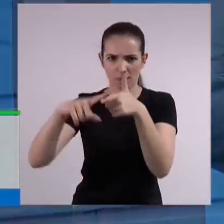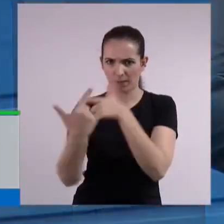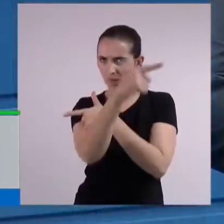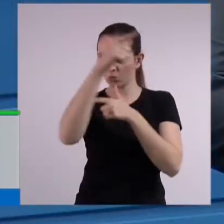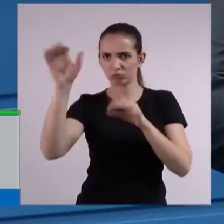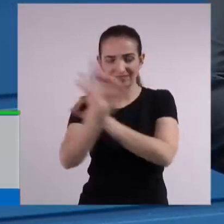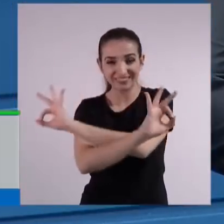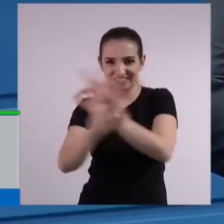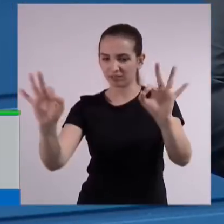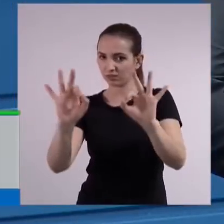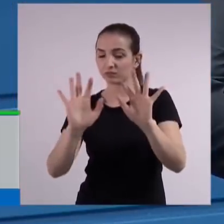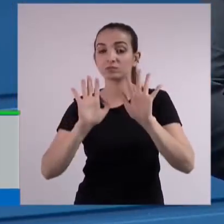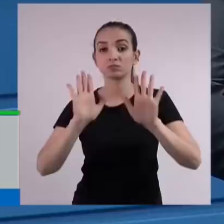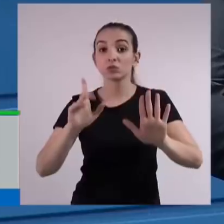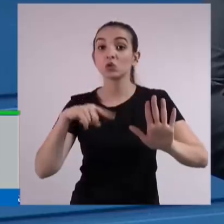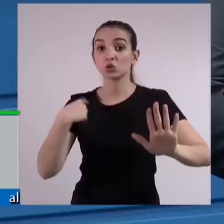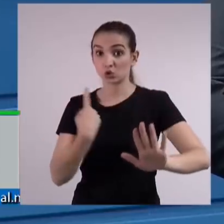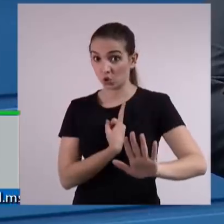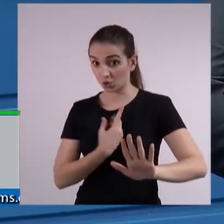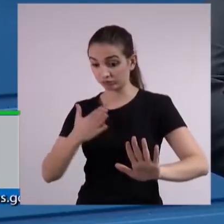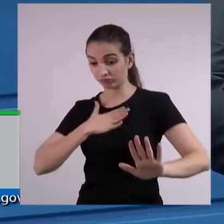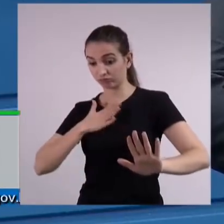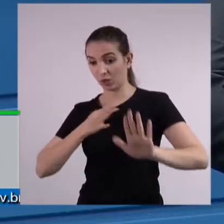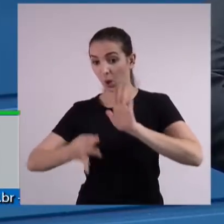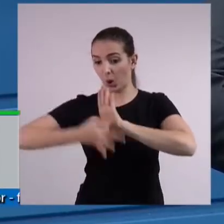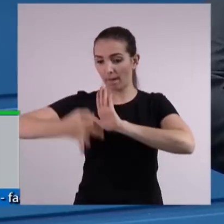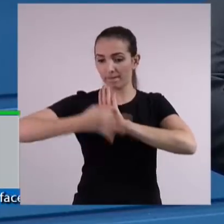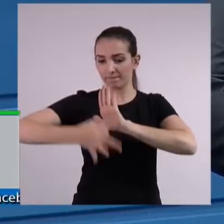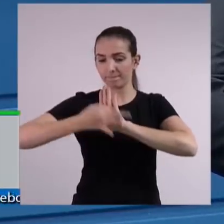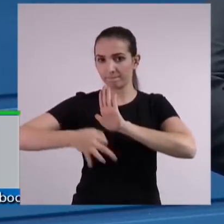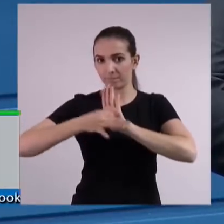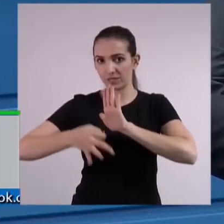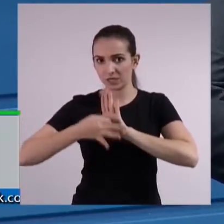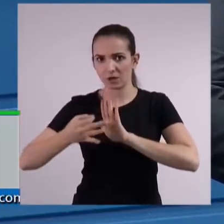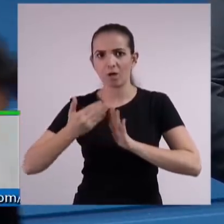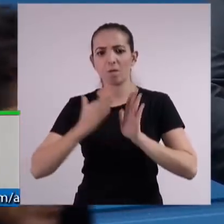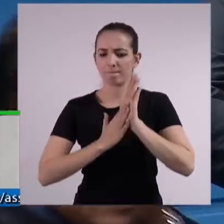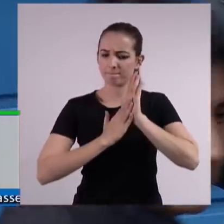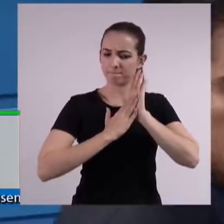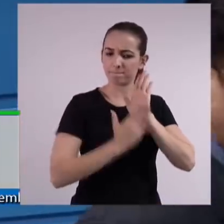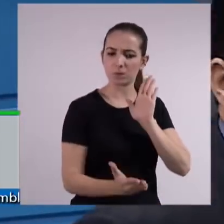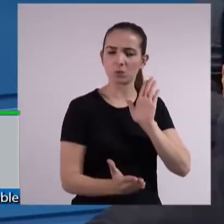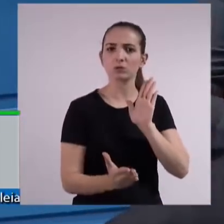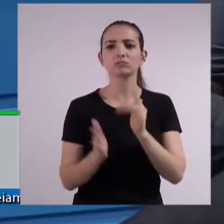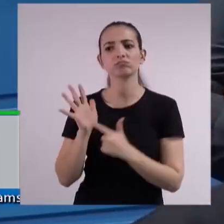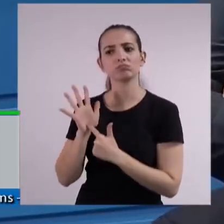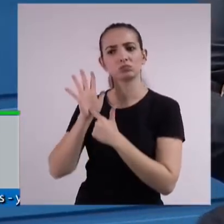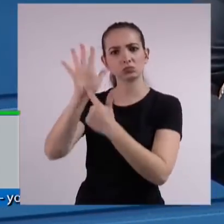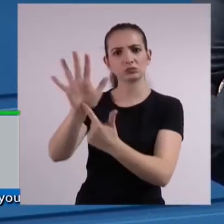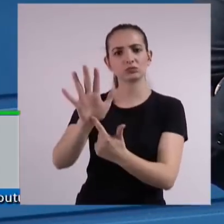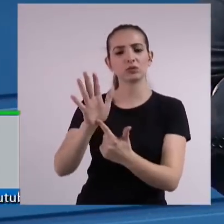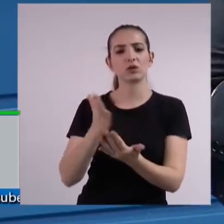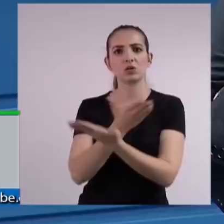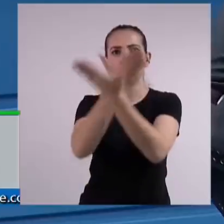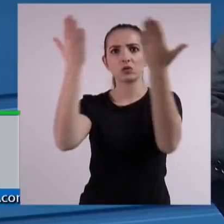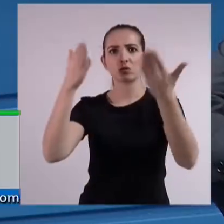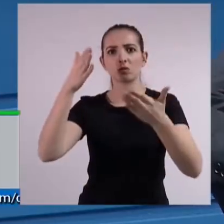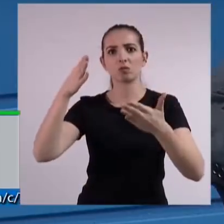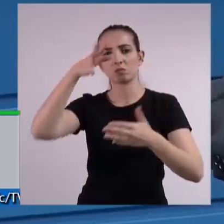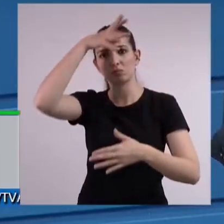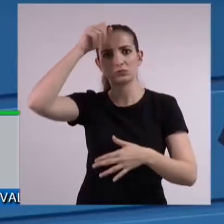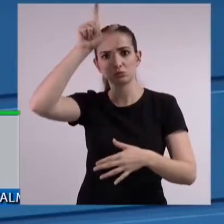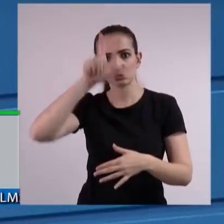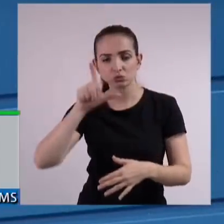dizer as nossas propostas. Nós vamos nos colocar como uma alternativa à